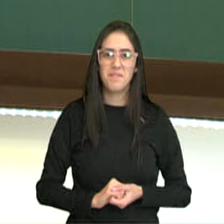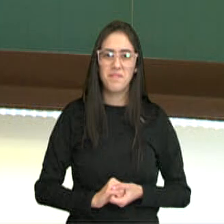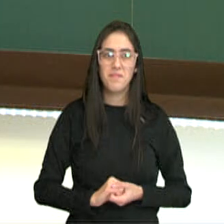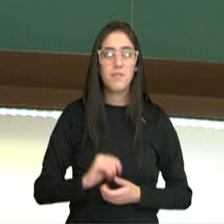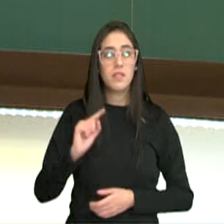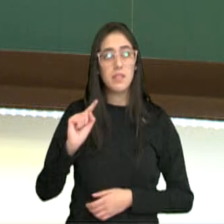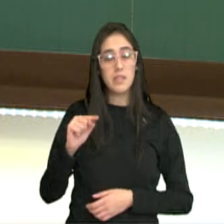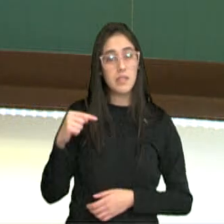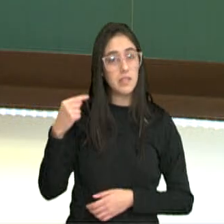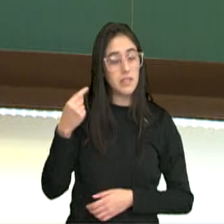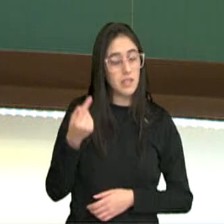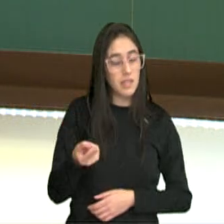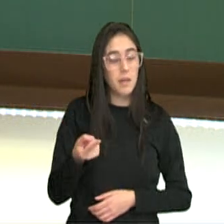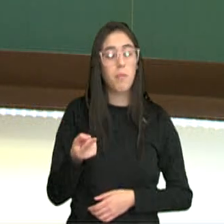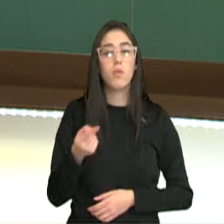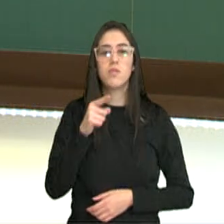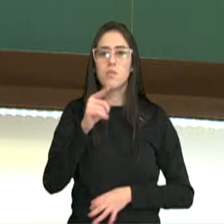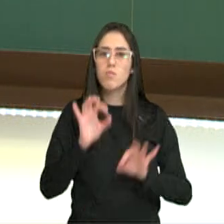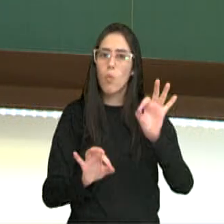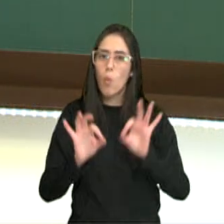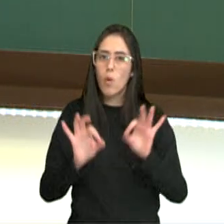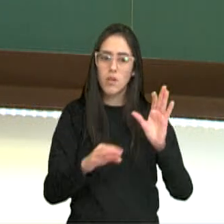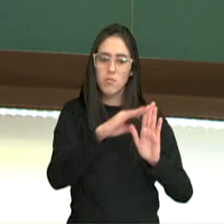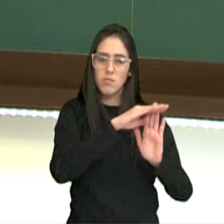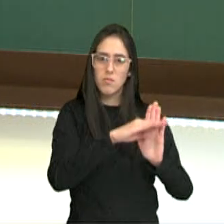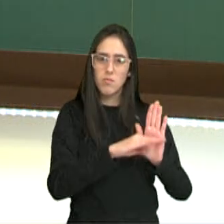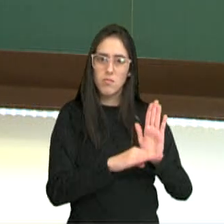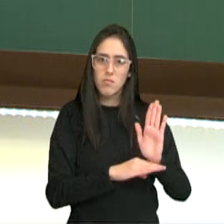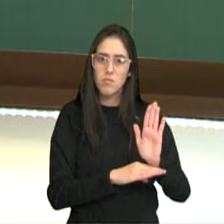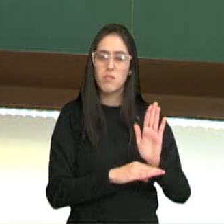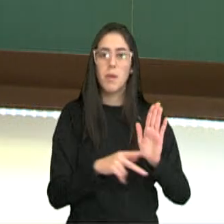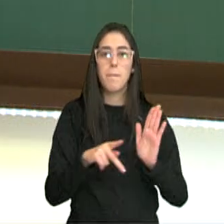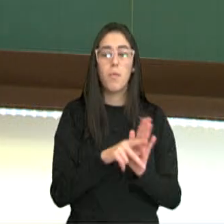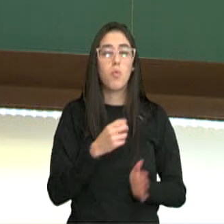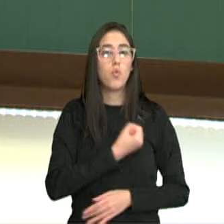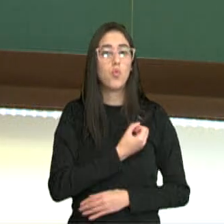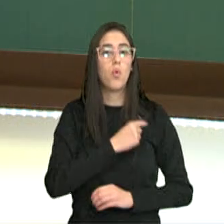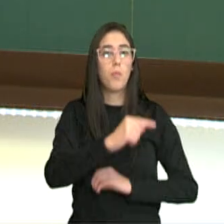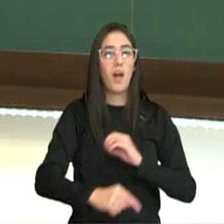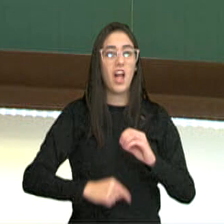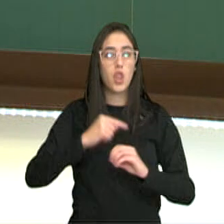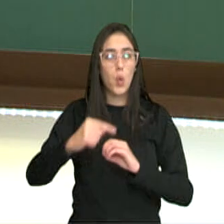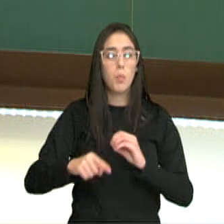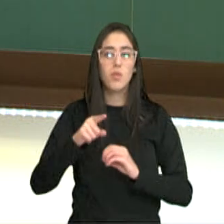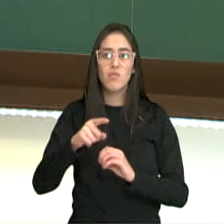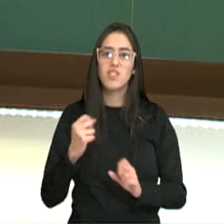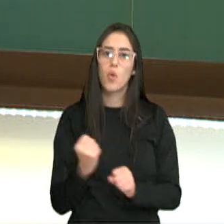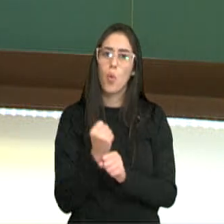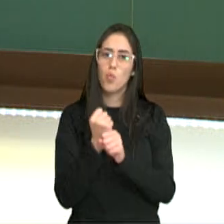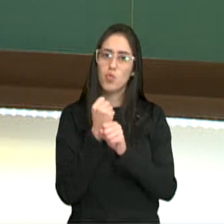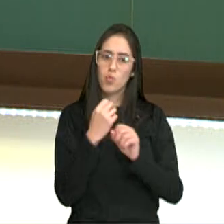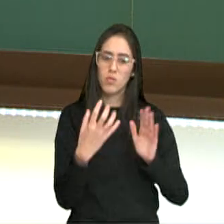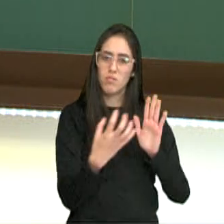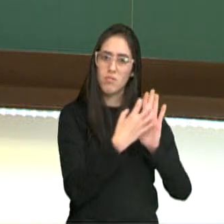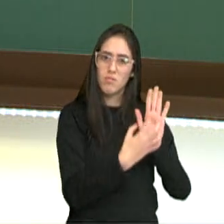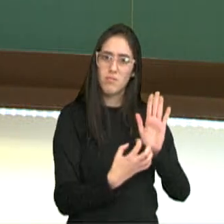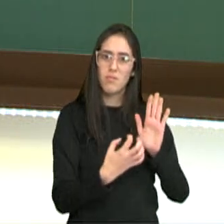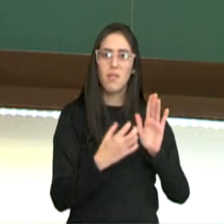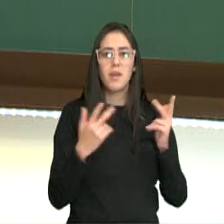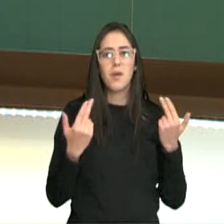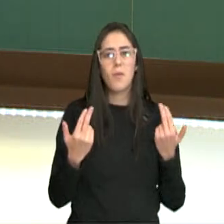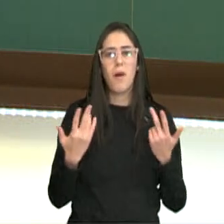Depois disso, organize os elementos em ordem crescente de número atômico e construa uma casa, representando as paredes,